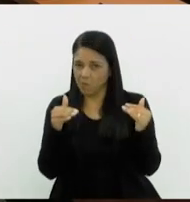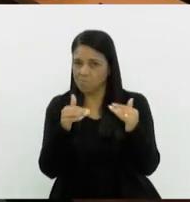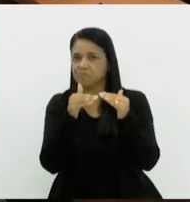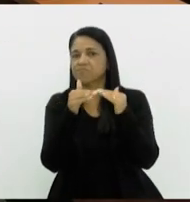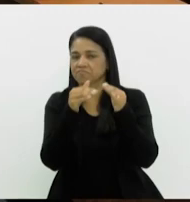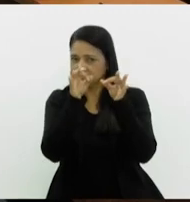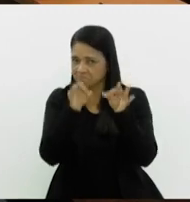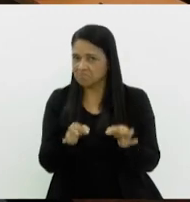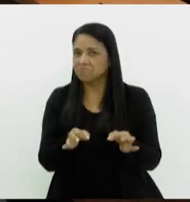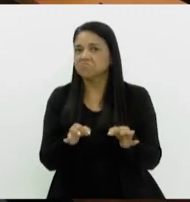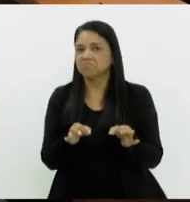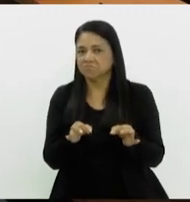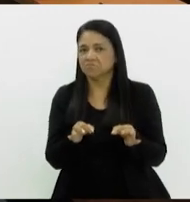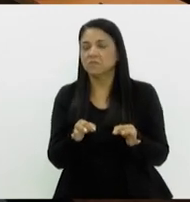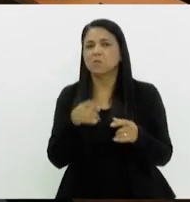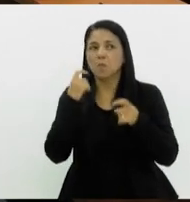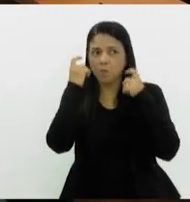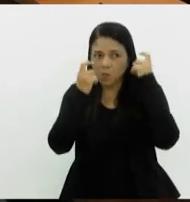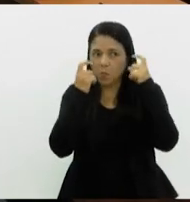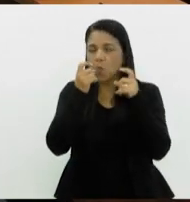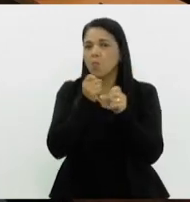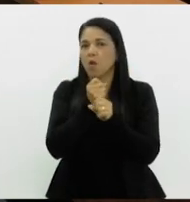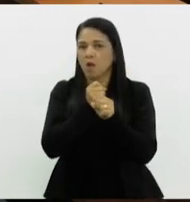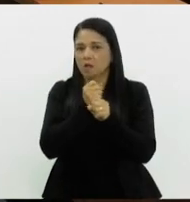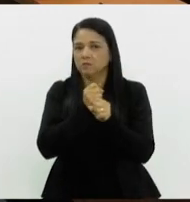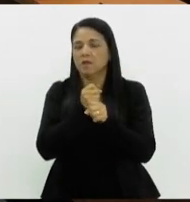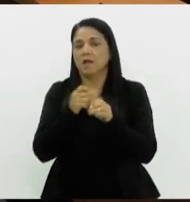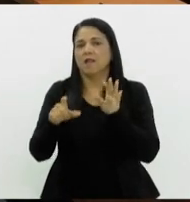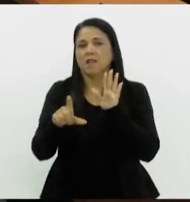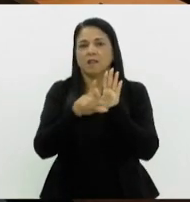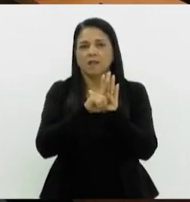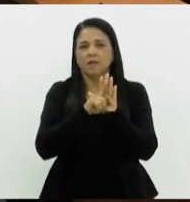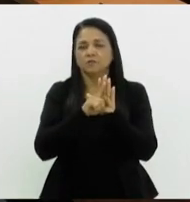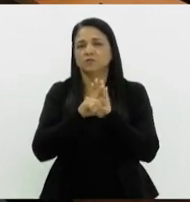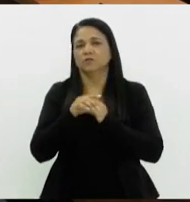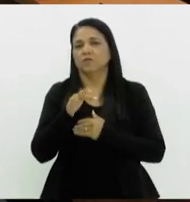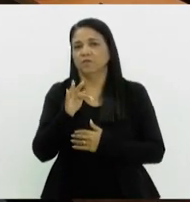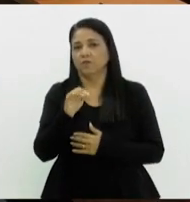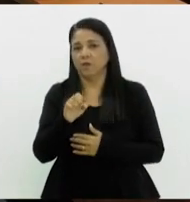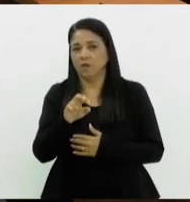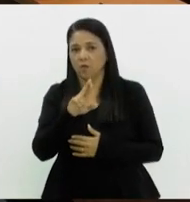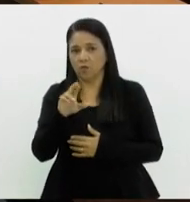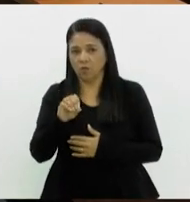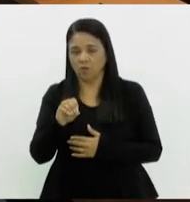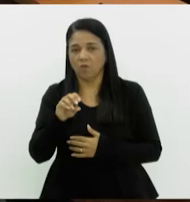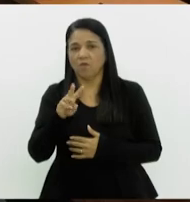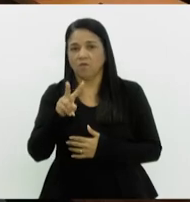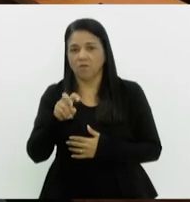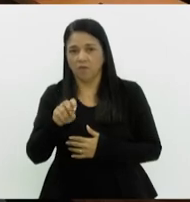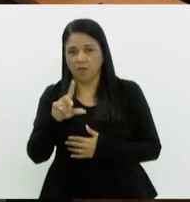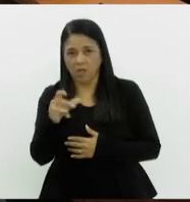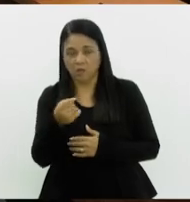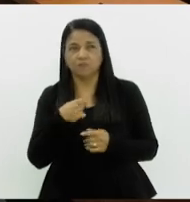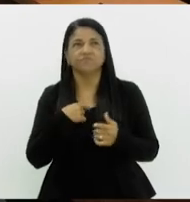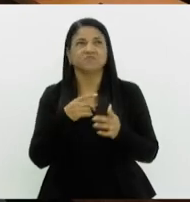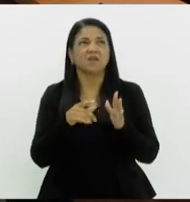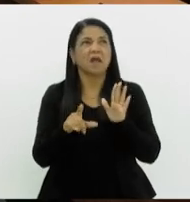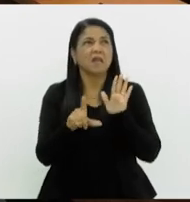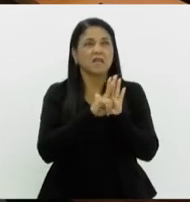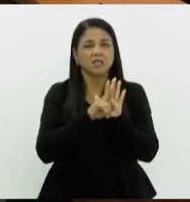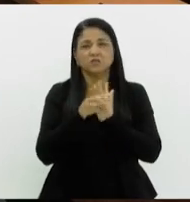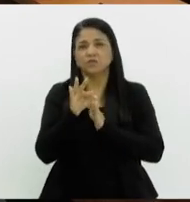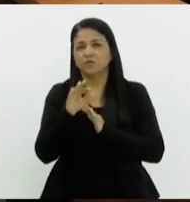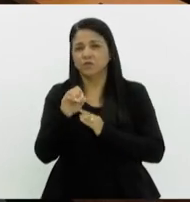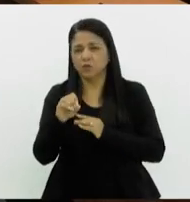Eu me preocupo com isso há muitos anos. Essa lei do ferro velho deve ter talvez 20 anos. A lei dos fios de cobre deve ter